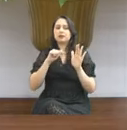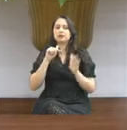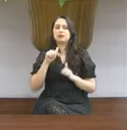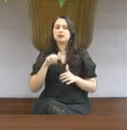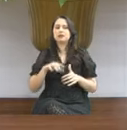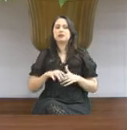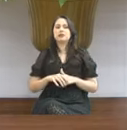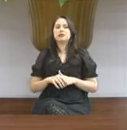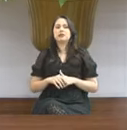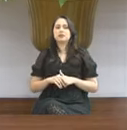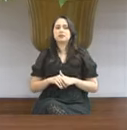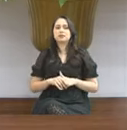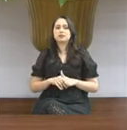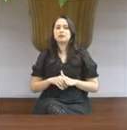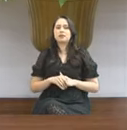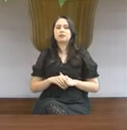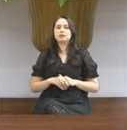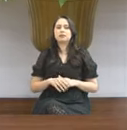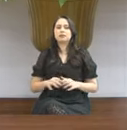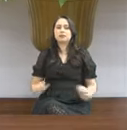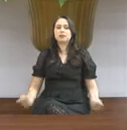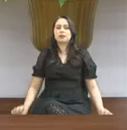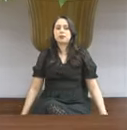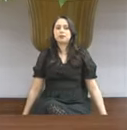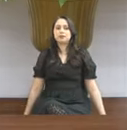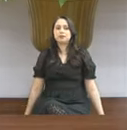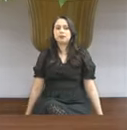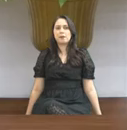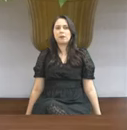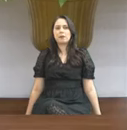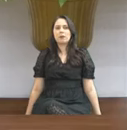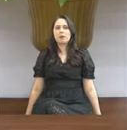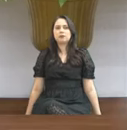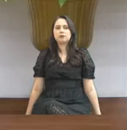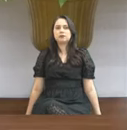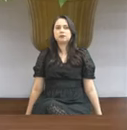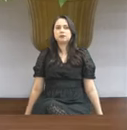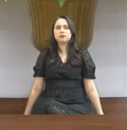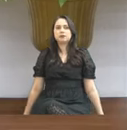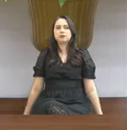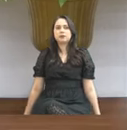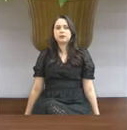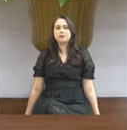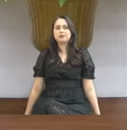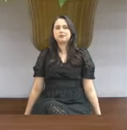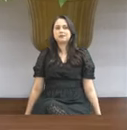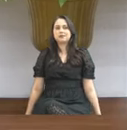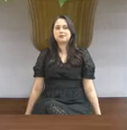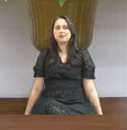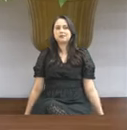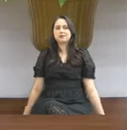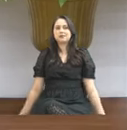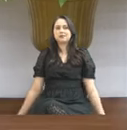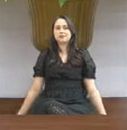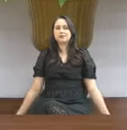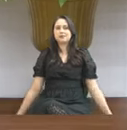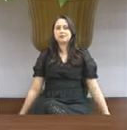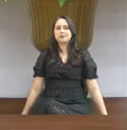não? 1 Pedro 5. Puxa, isso aqui é